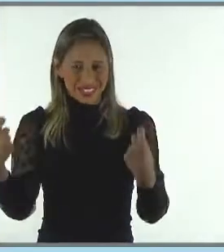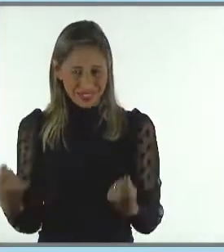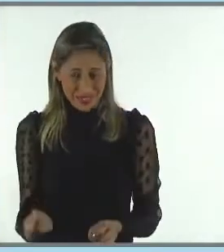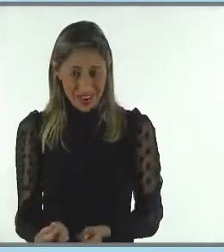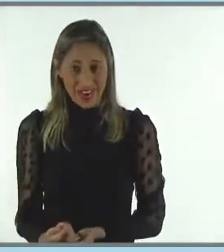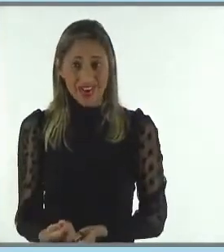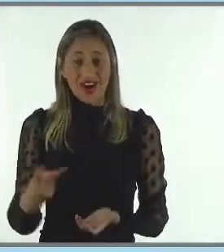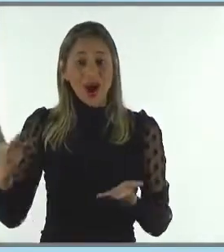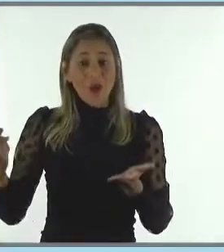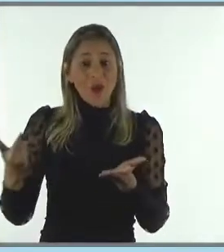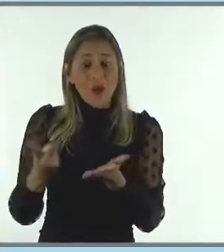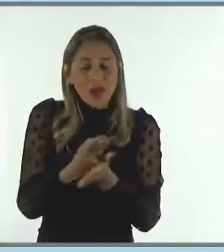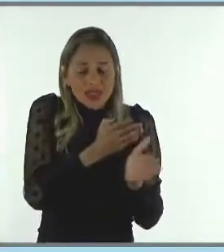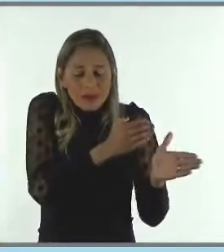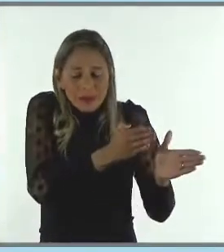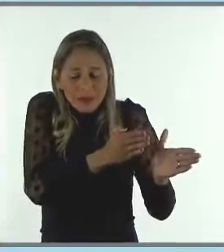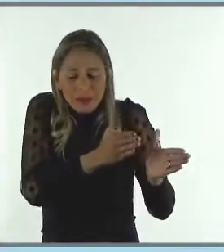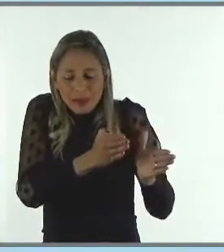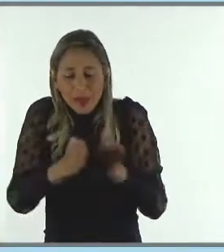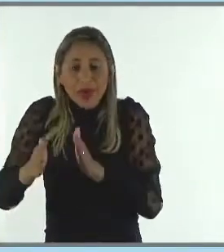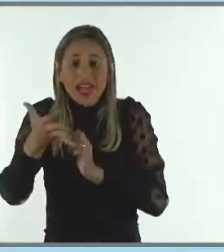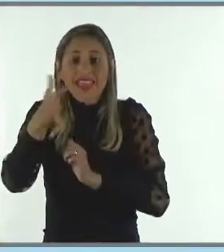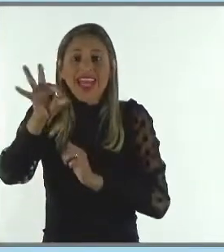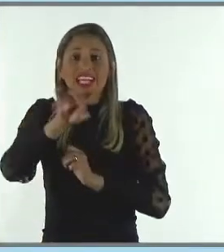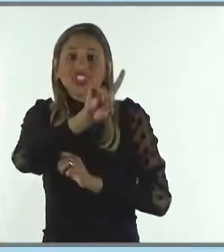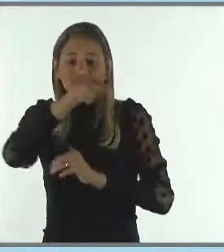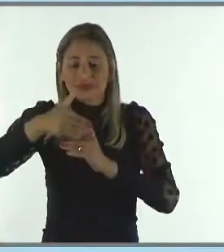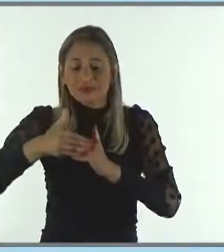vai acontecer nos próximos 10 dias.